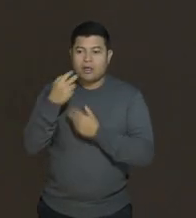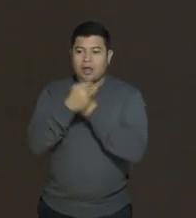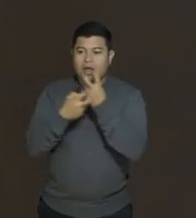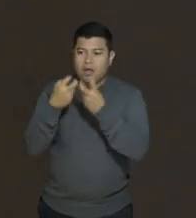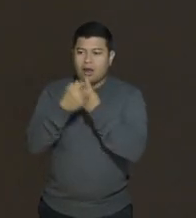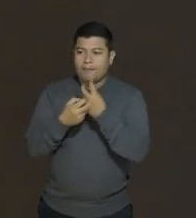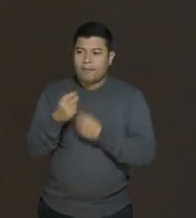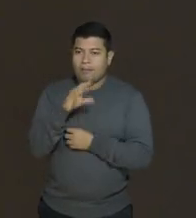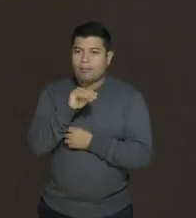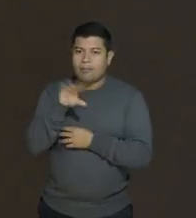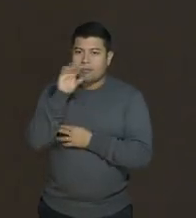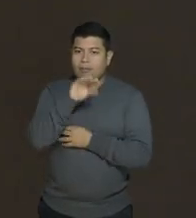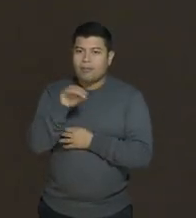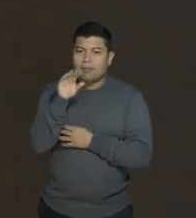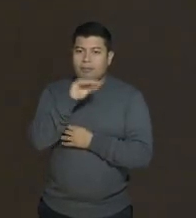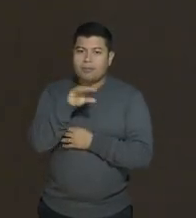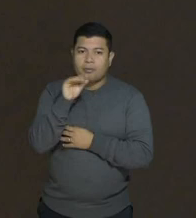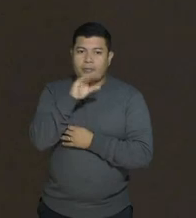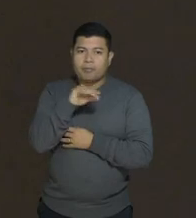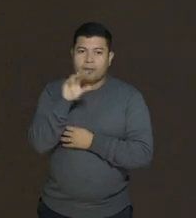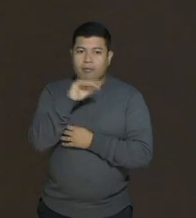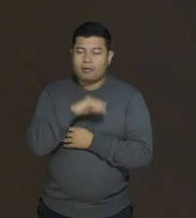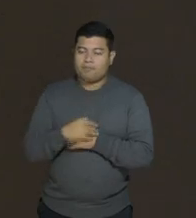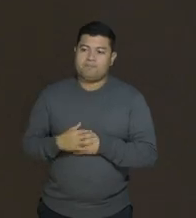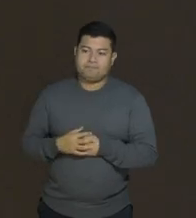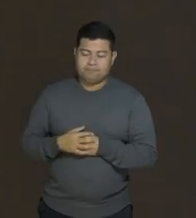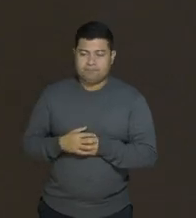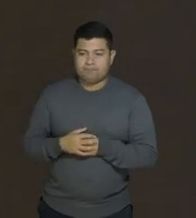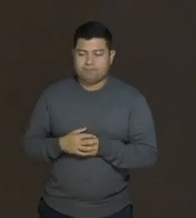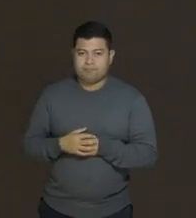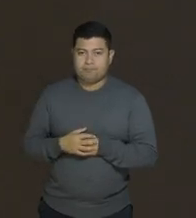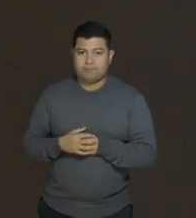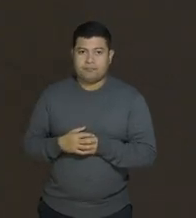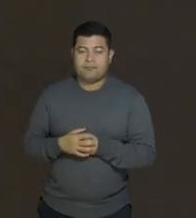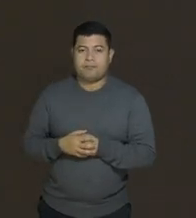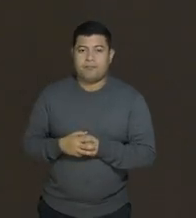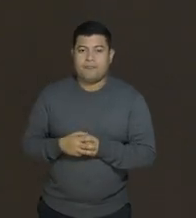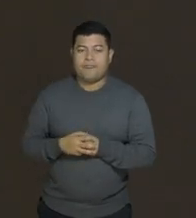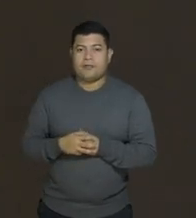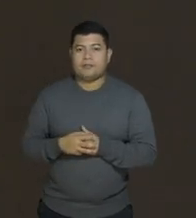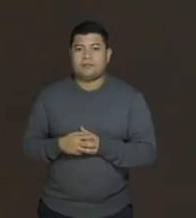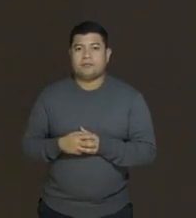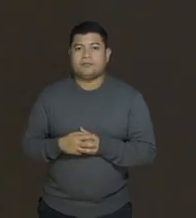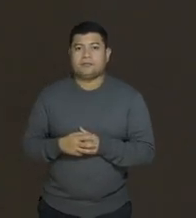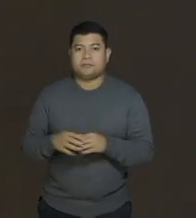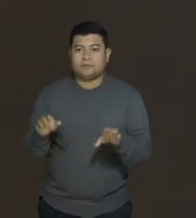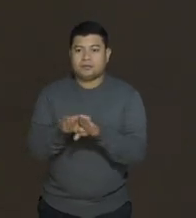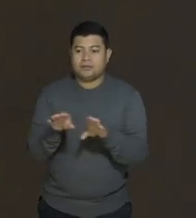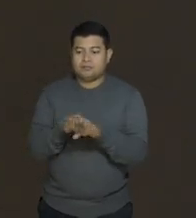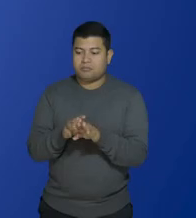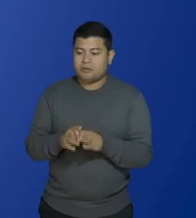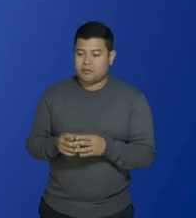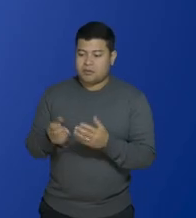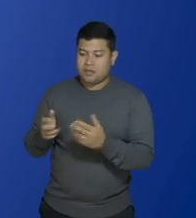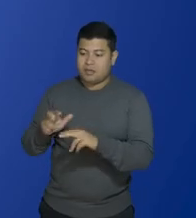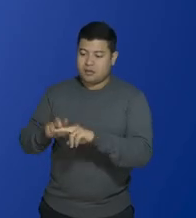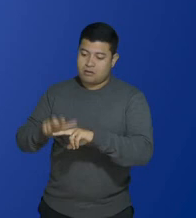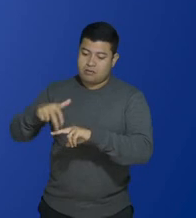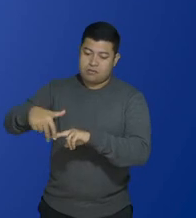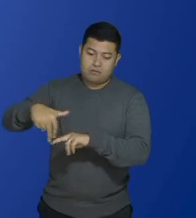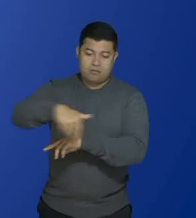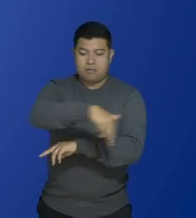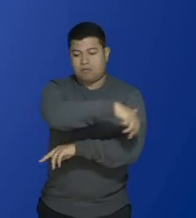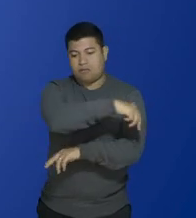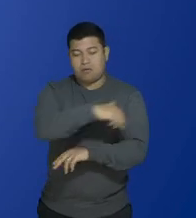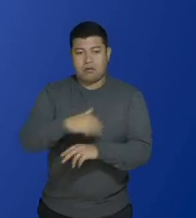ficam fazem vários barulhos com a boca. Ó, costuma abandonar sua carteira em sala de aula, outras situações nas